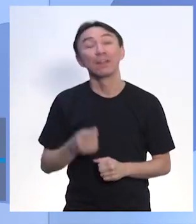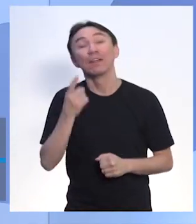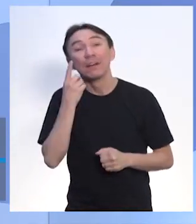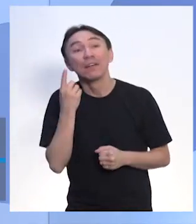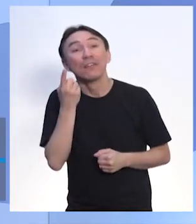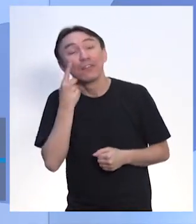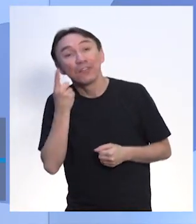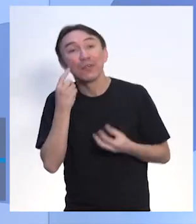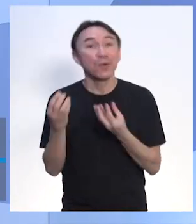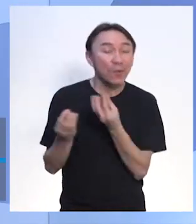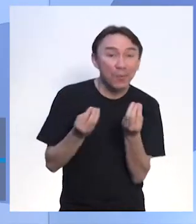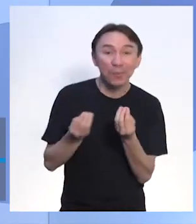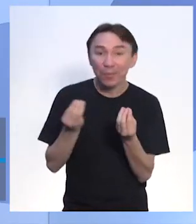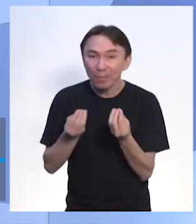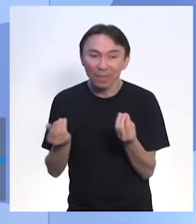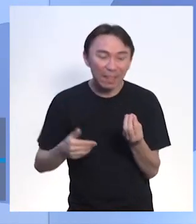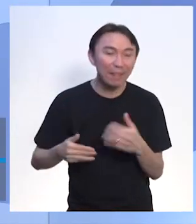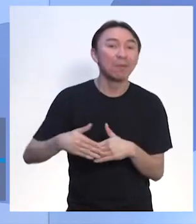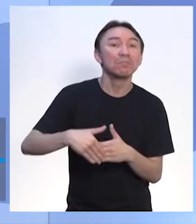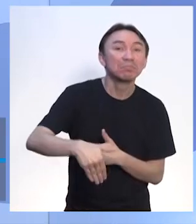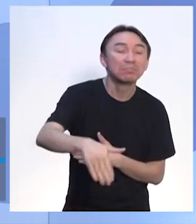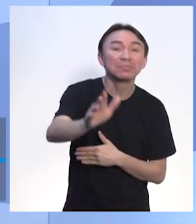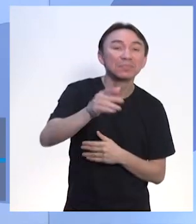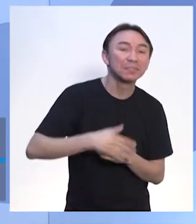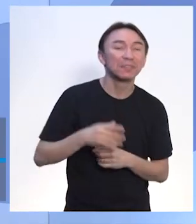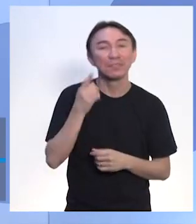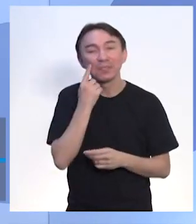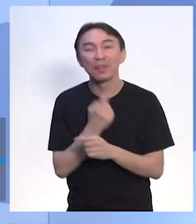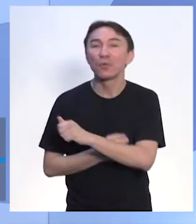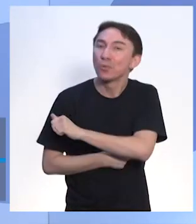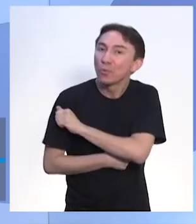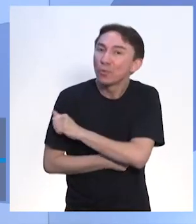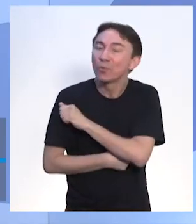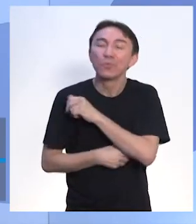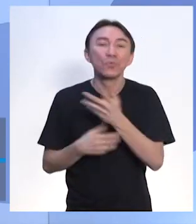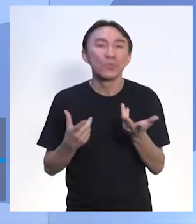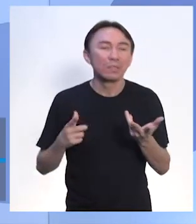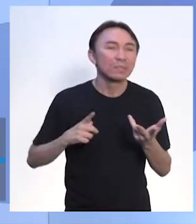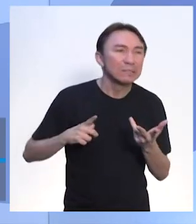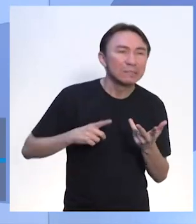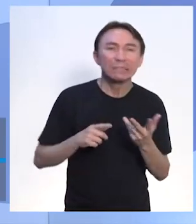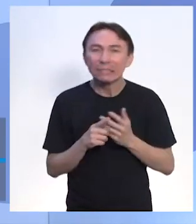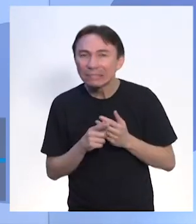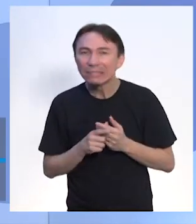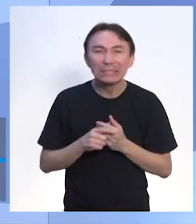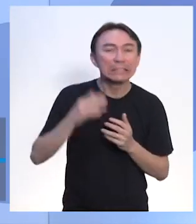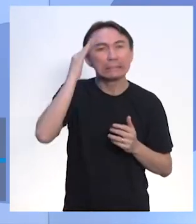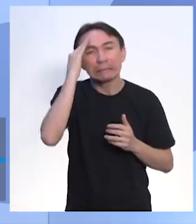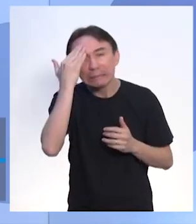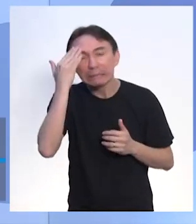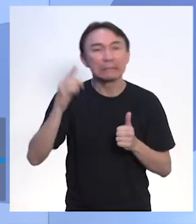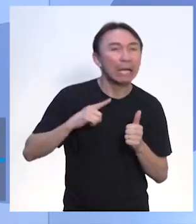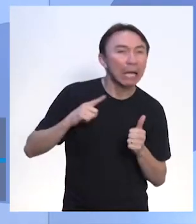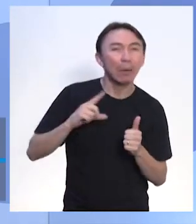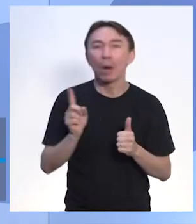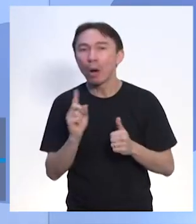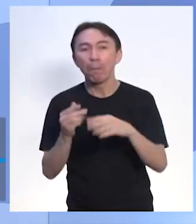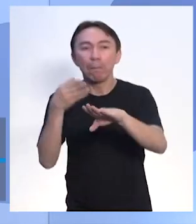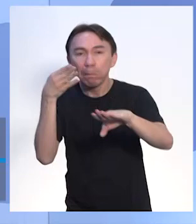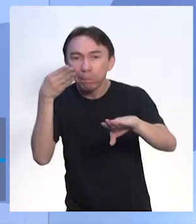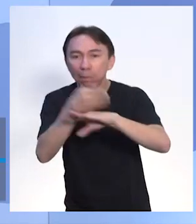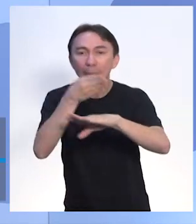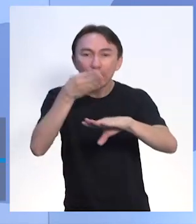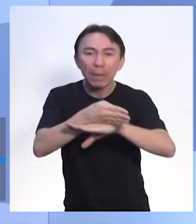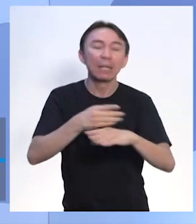vai rolar, né, Jonas? Né, se os nossos alunos, né, estão entendendo a dinâmica, estão participando, como a gente faz